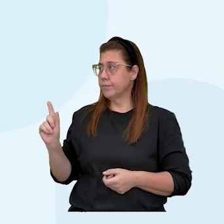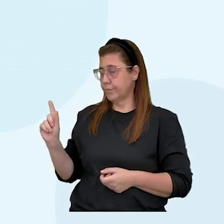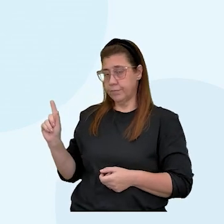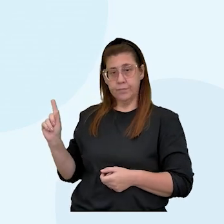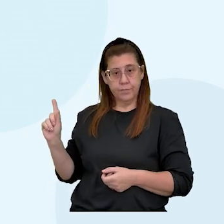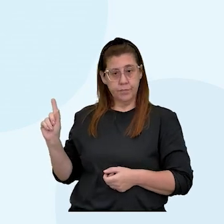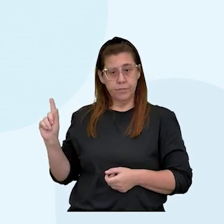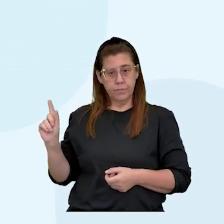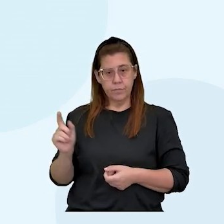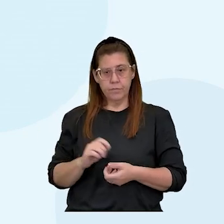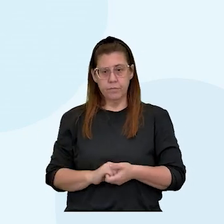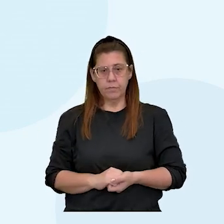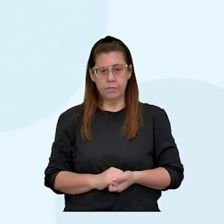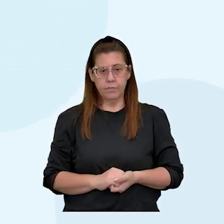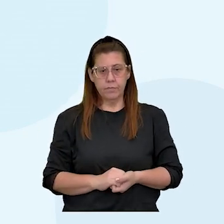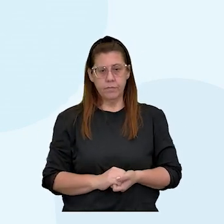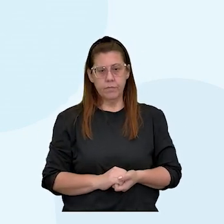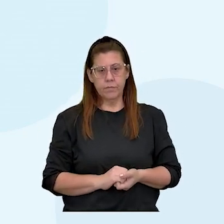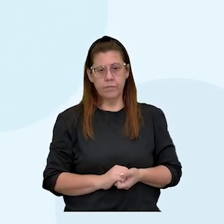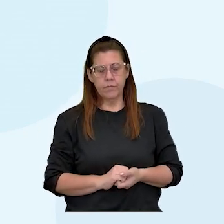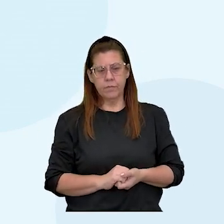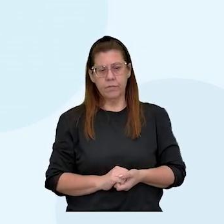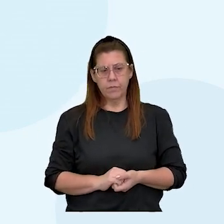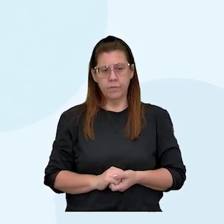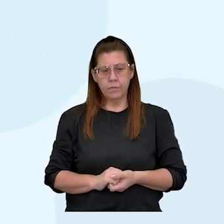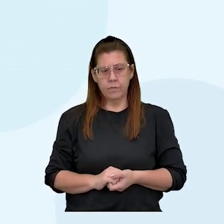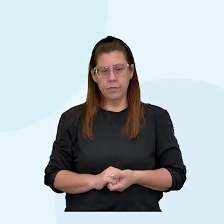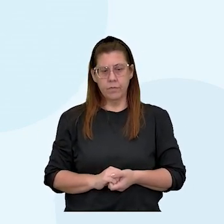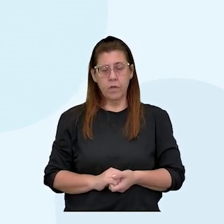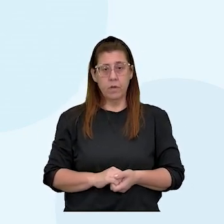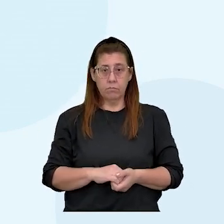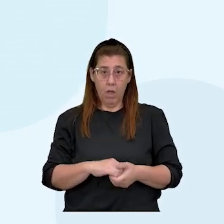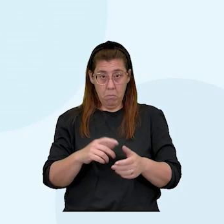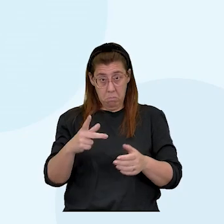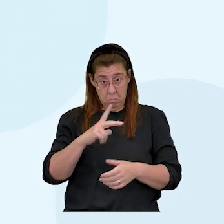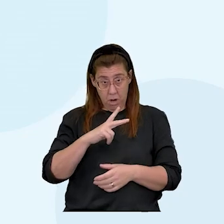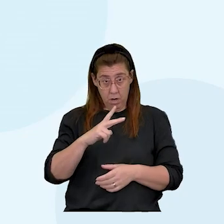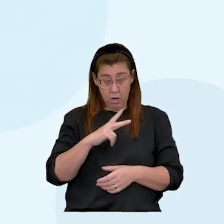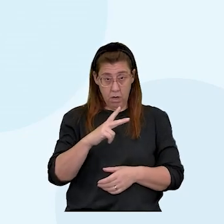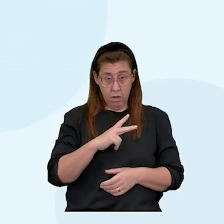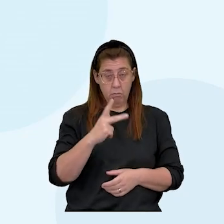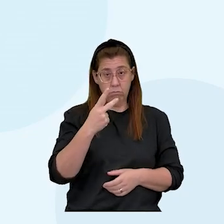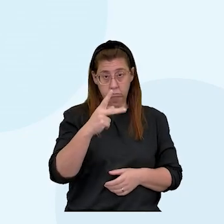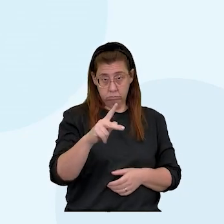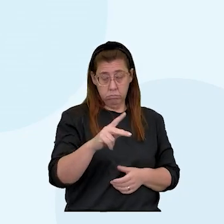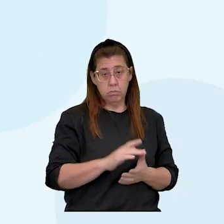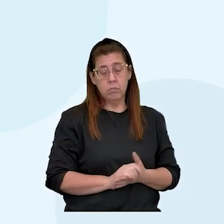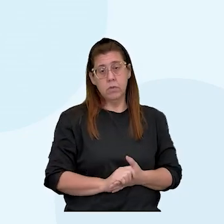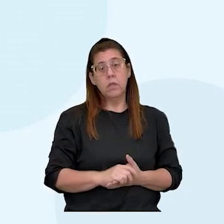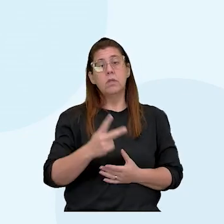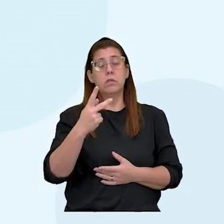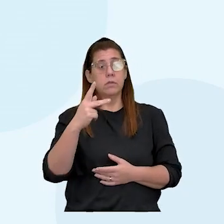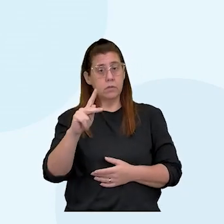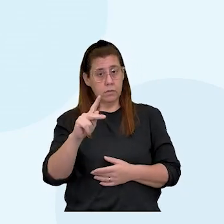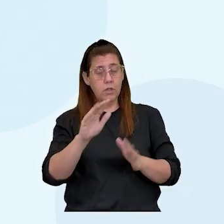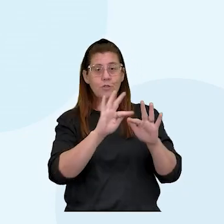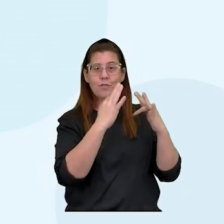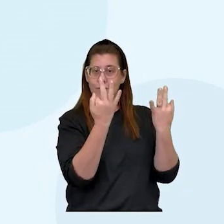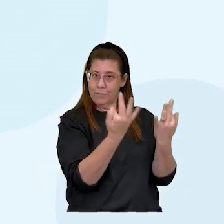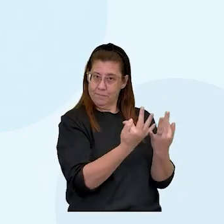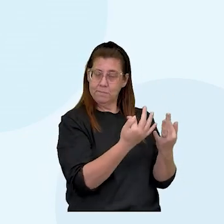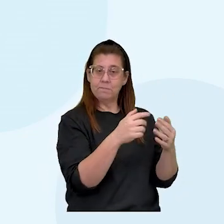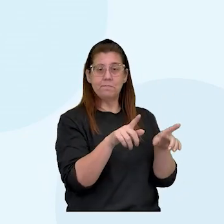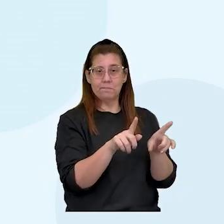pode escrever uma biografia sua e da sua